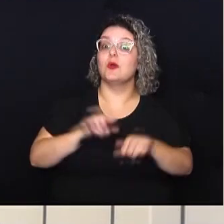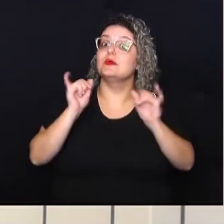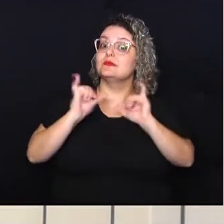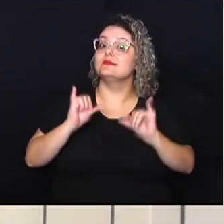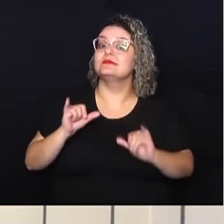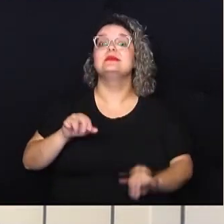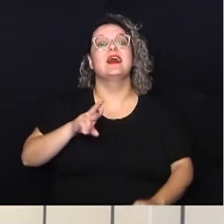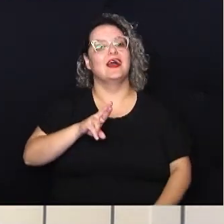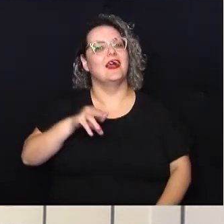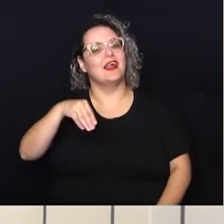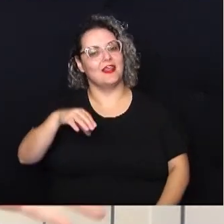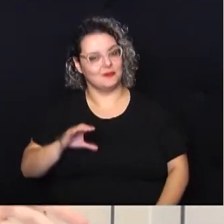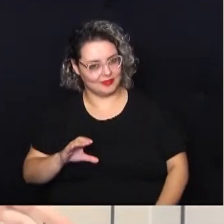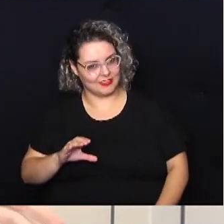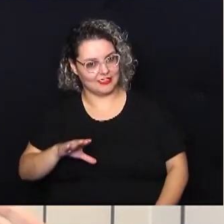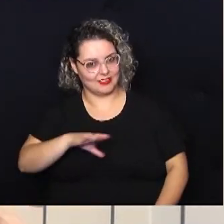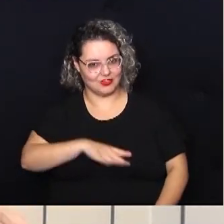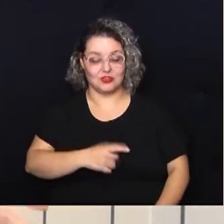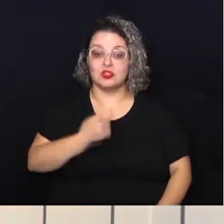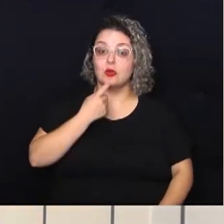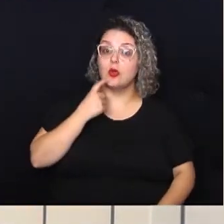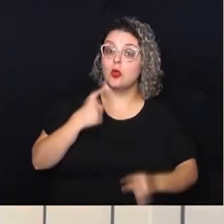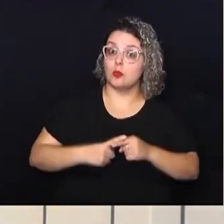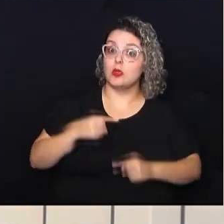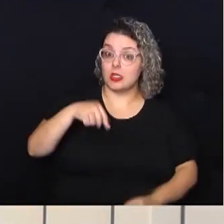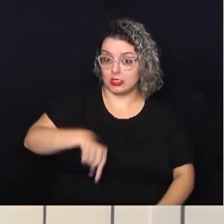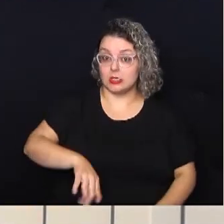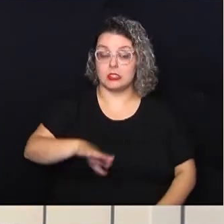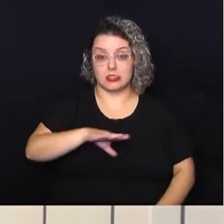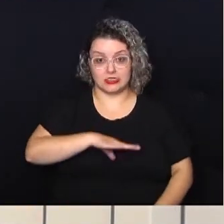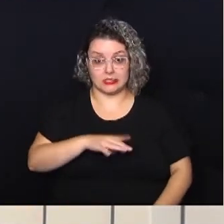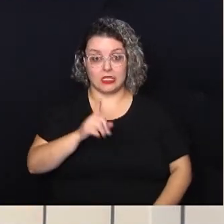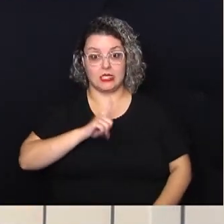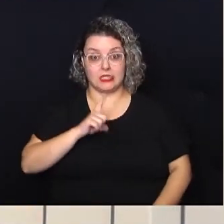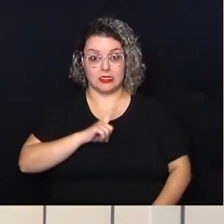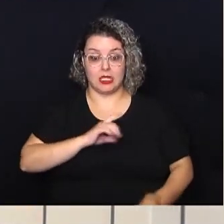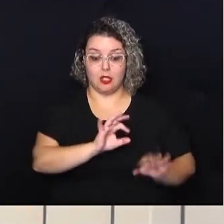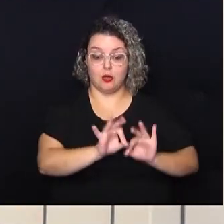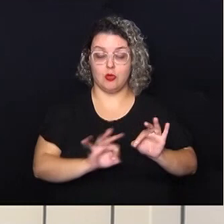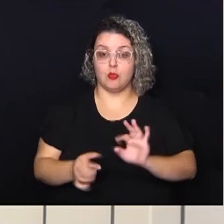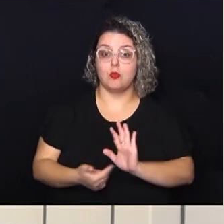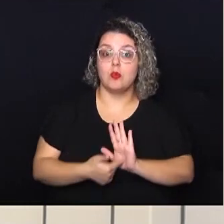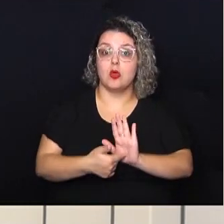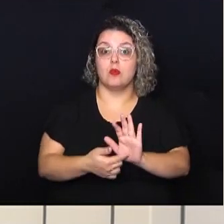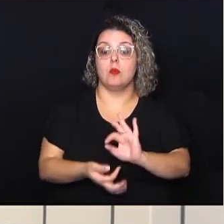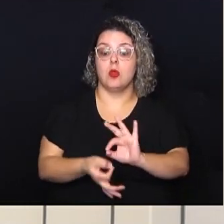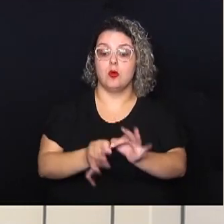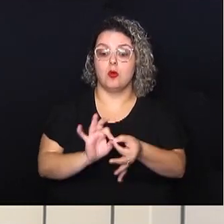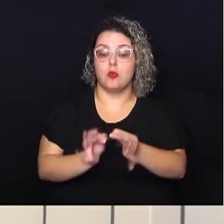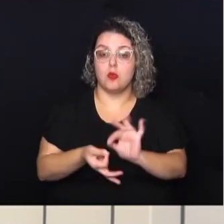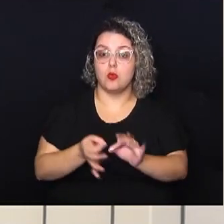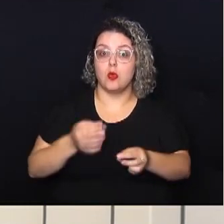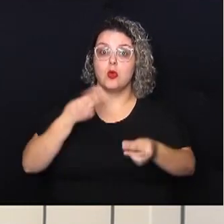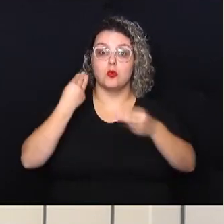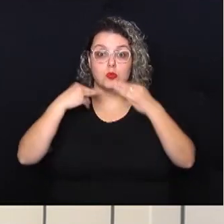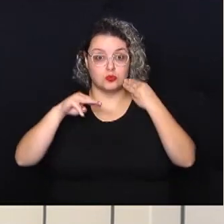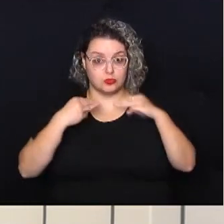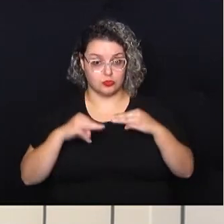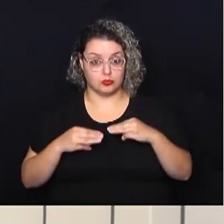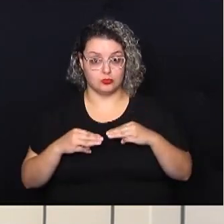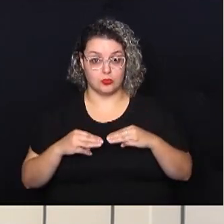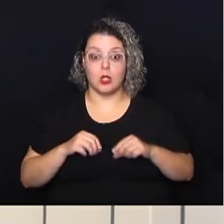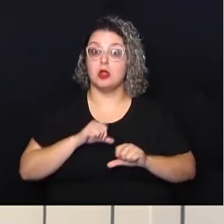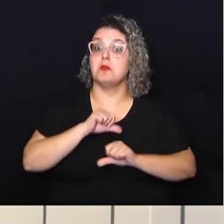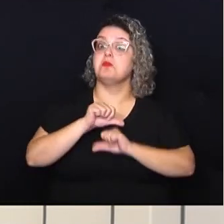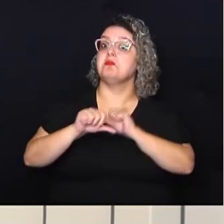da metrópole de Campinas, porque aqui na cidade tem um projeto que oferece oficina de musicalização que está